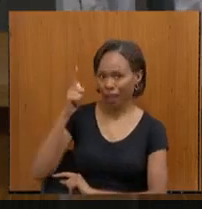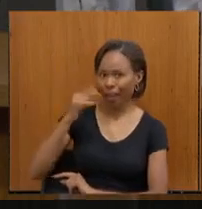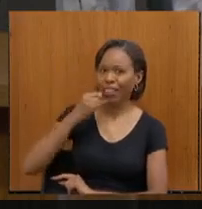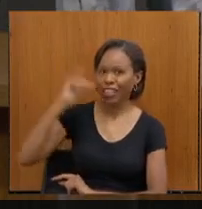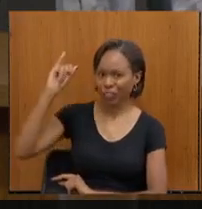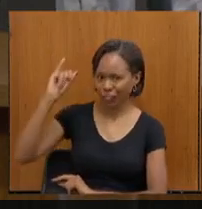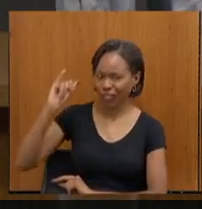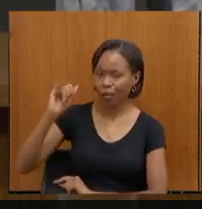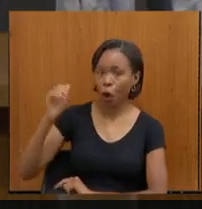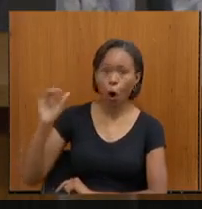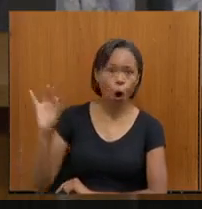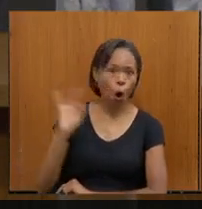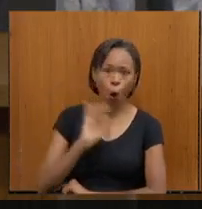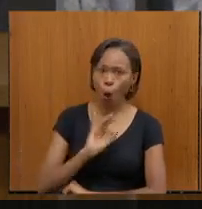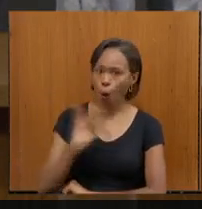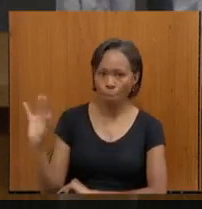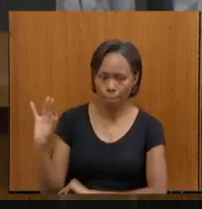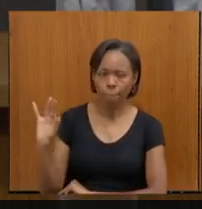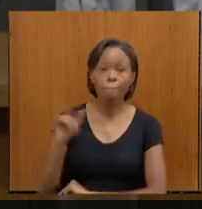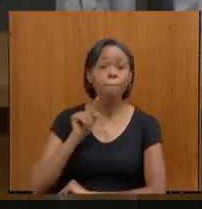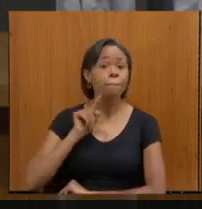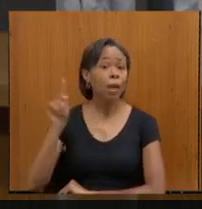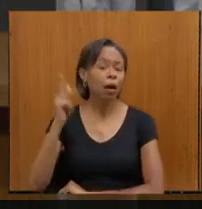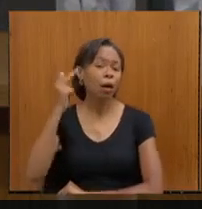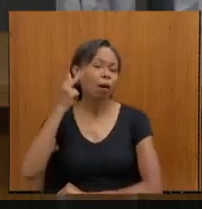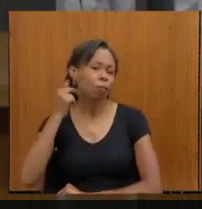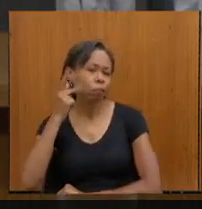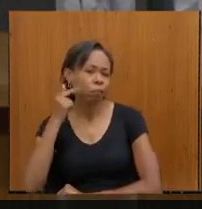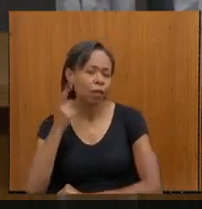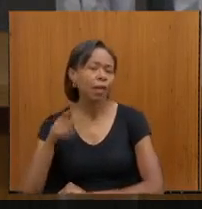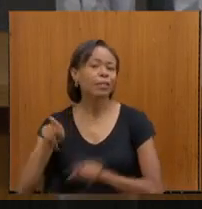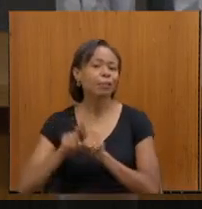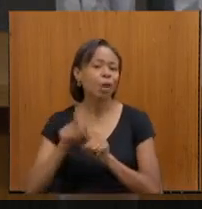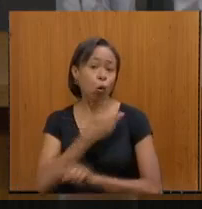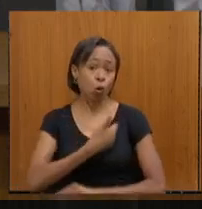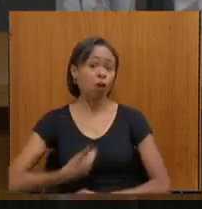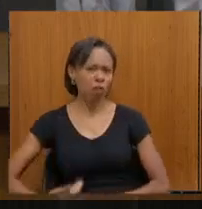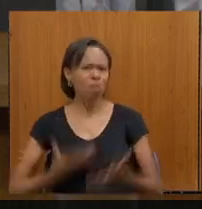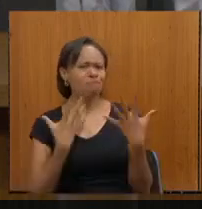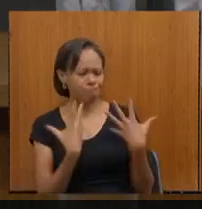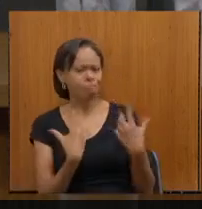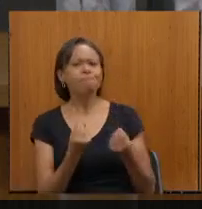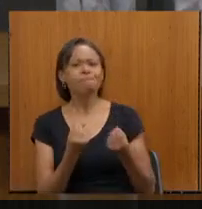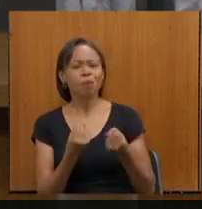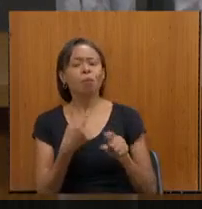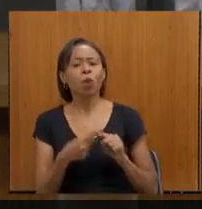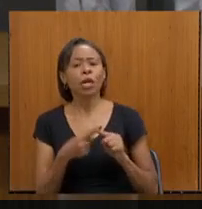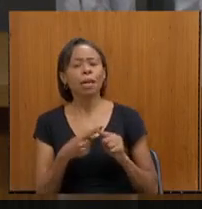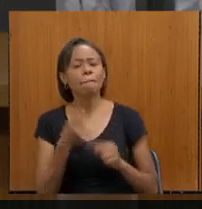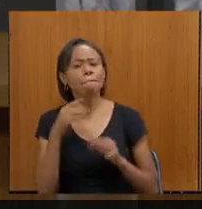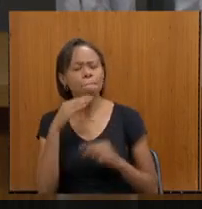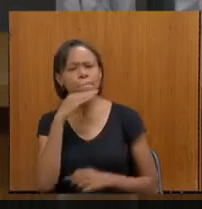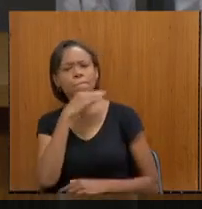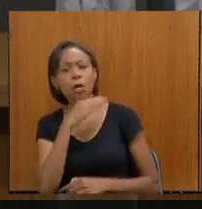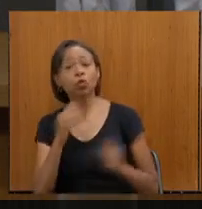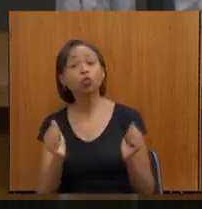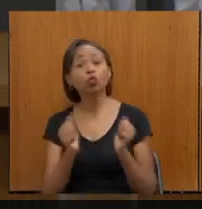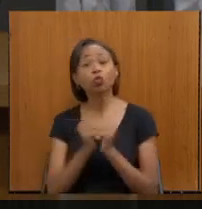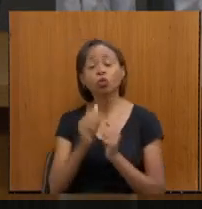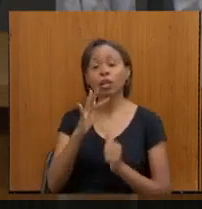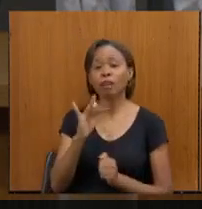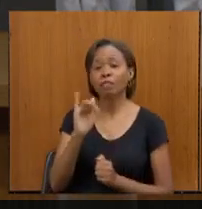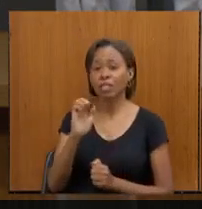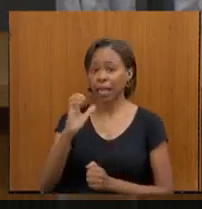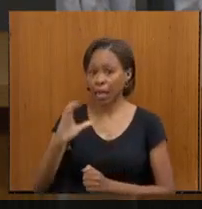e também lá o governo abraçou essa ideia enxergou essa ideia junto com a FIEC